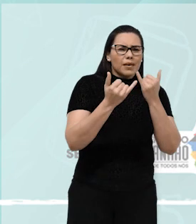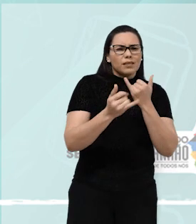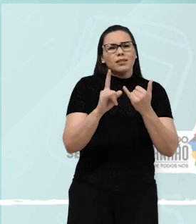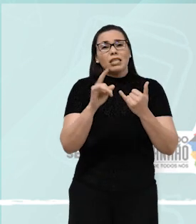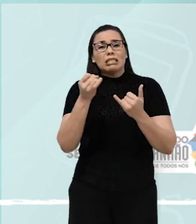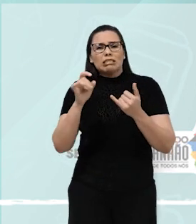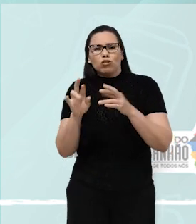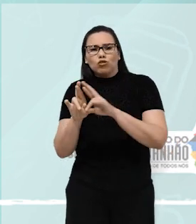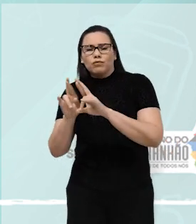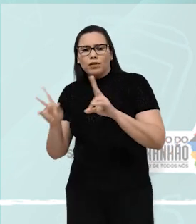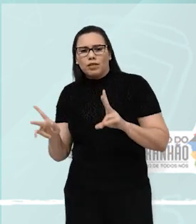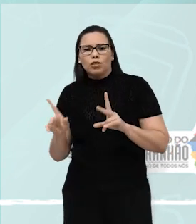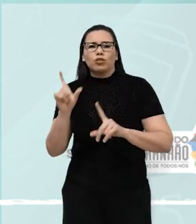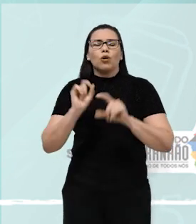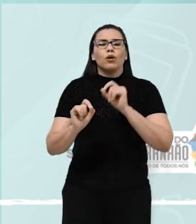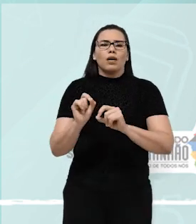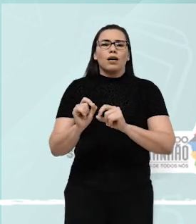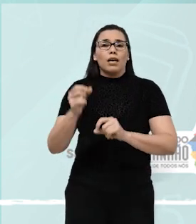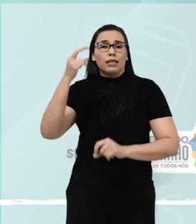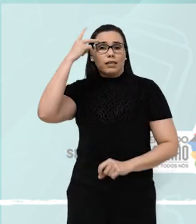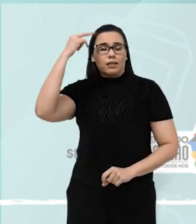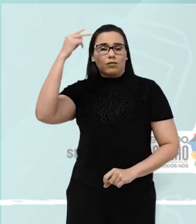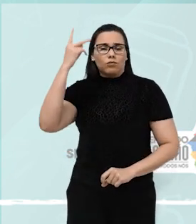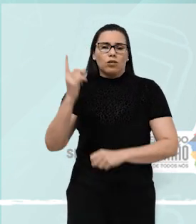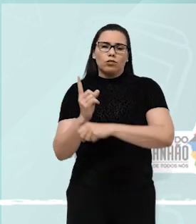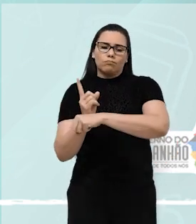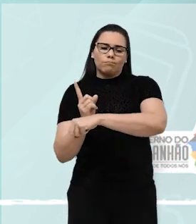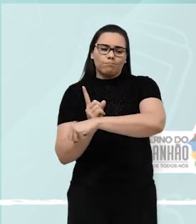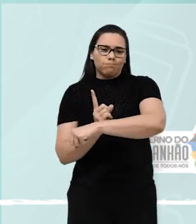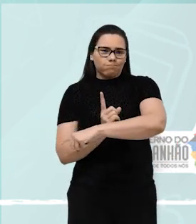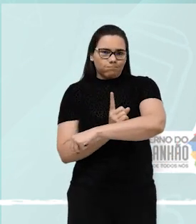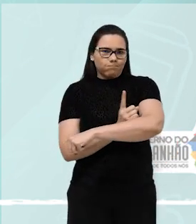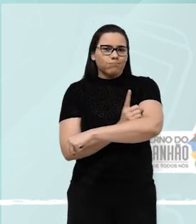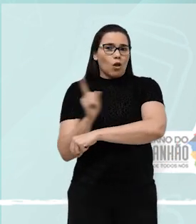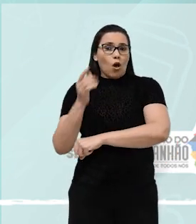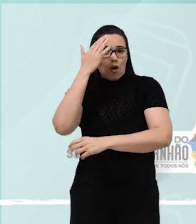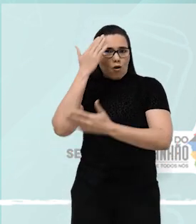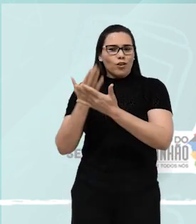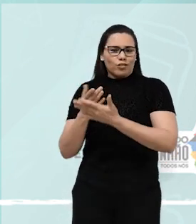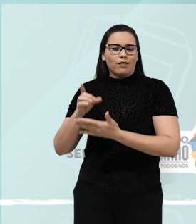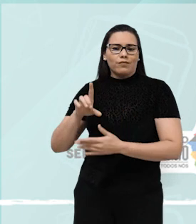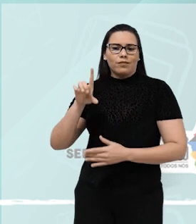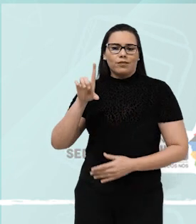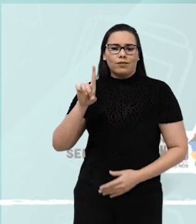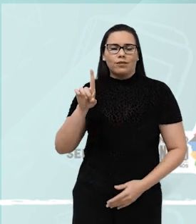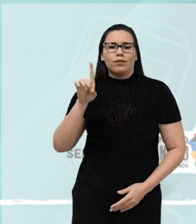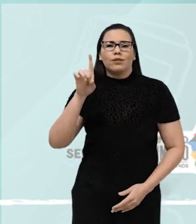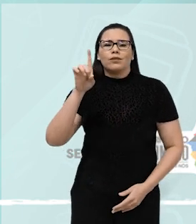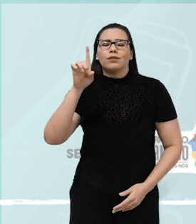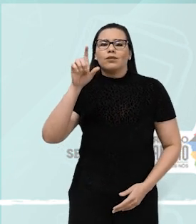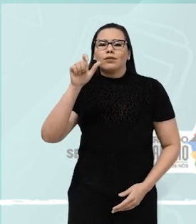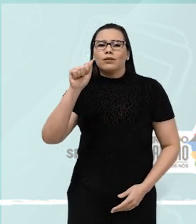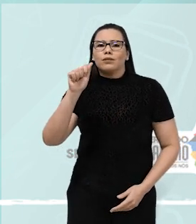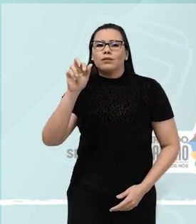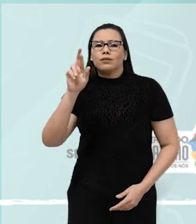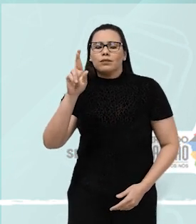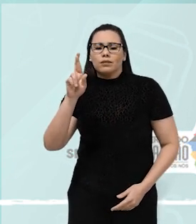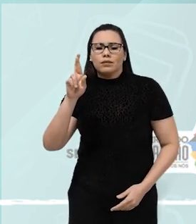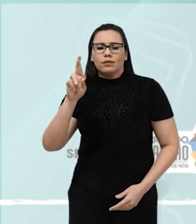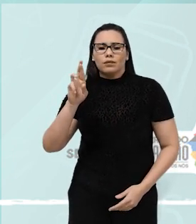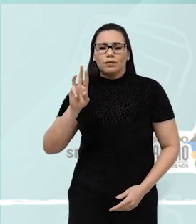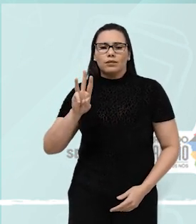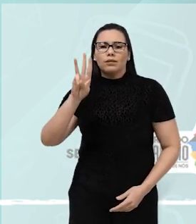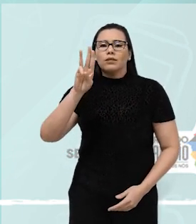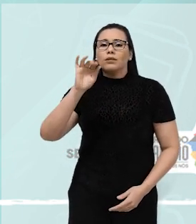história evolutiva. Segundo Charles Darwin, é isso, né? Duas espécies que descendem de um ancestral